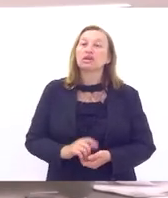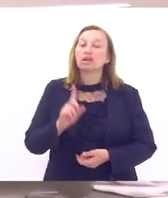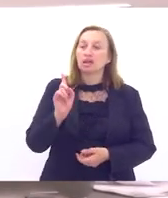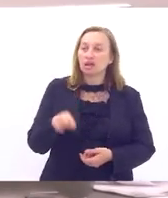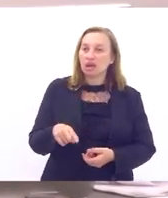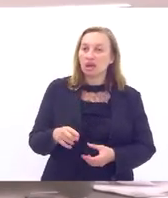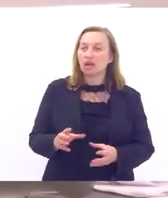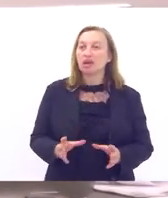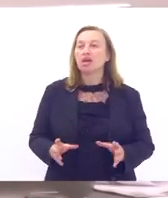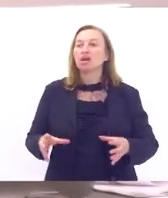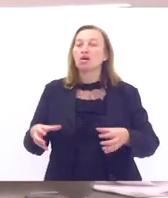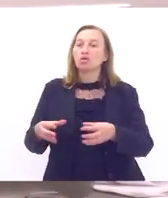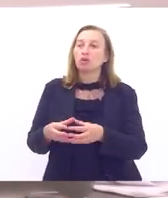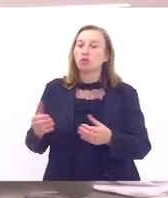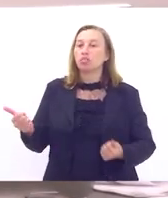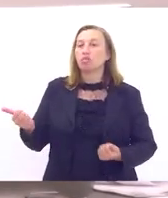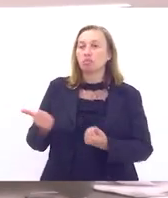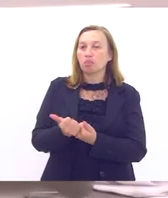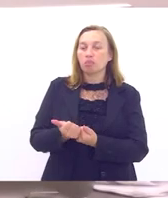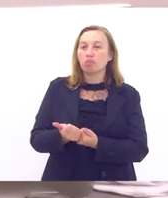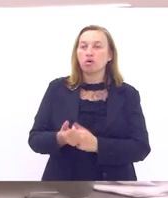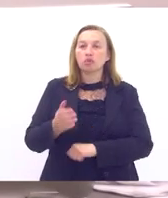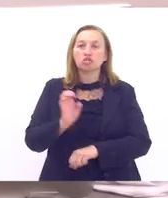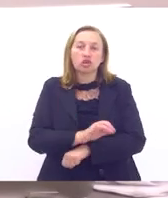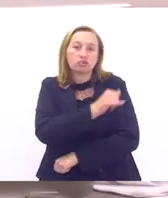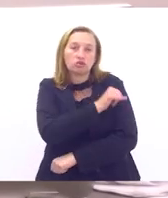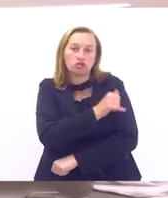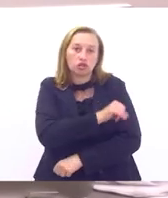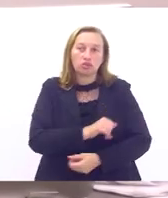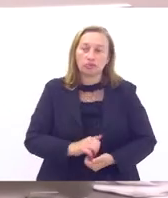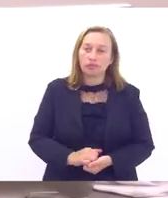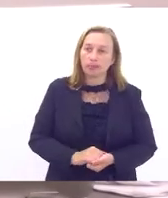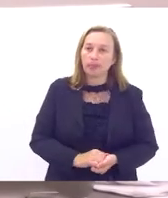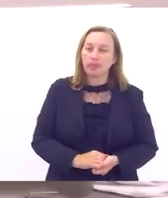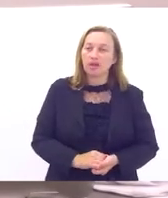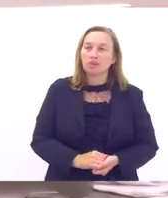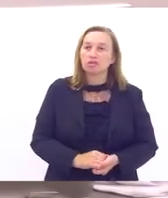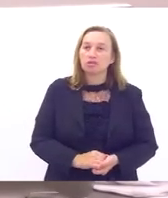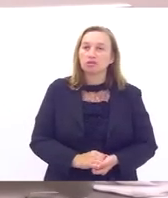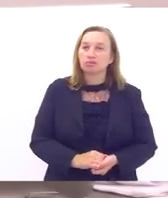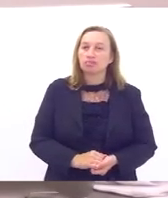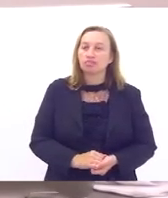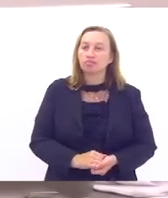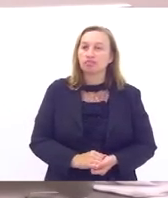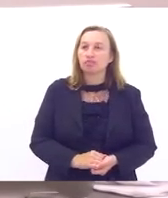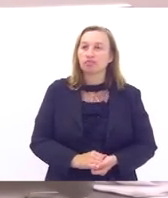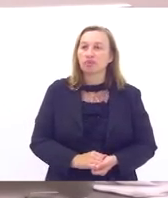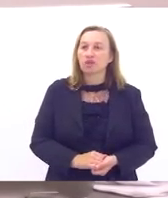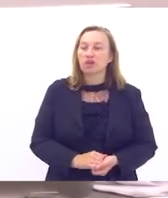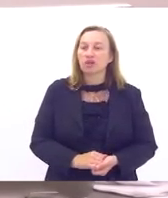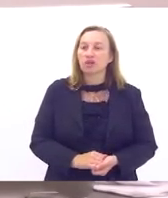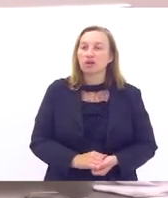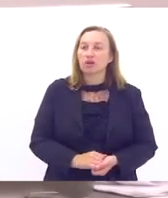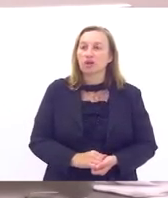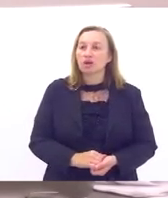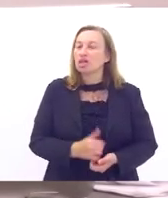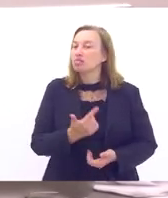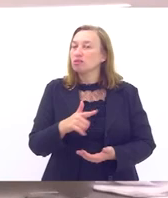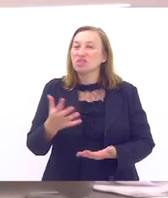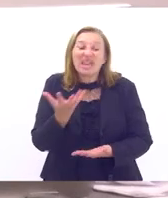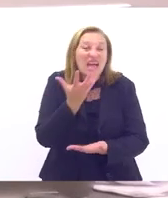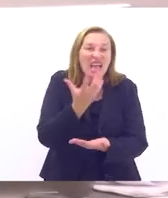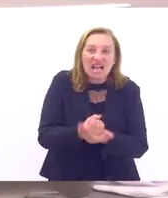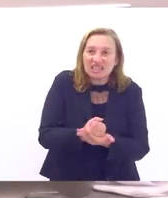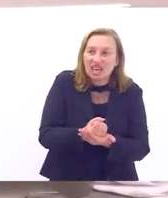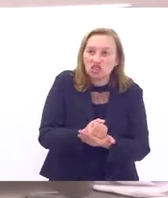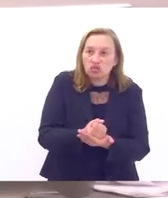equipamento do Estado do Rio de Janeiro. Esse equipamento do Estado do Rio de Janeiro, ele não conta sequer com um cadastro ativo no